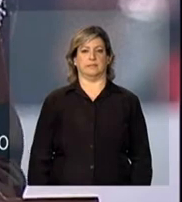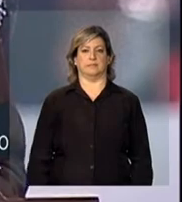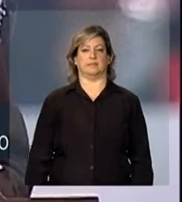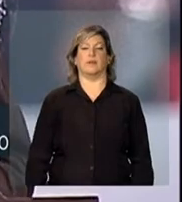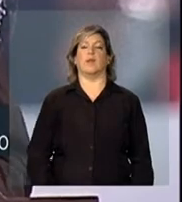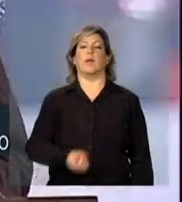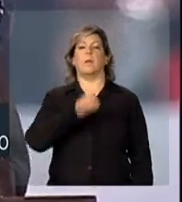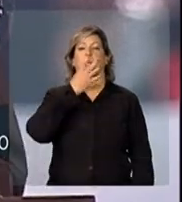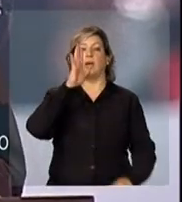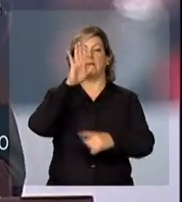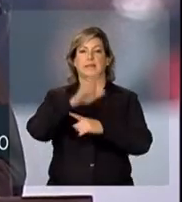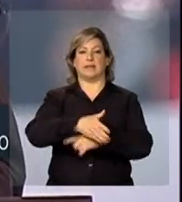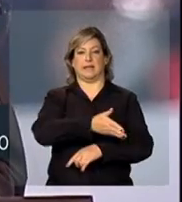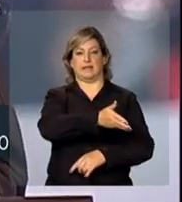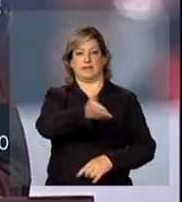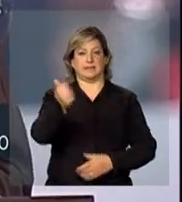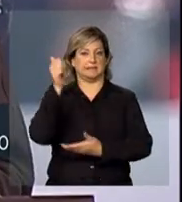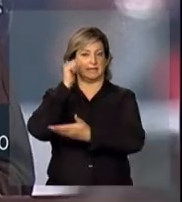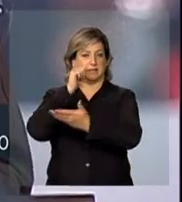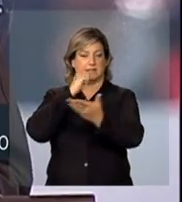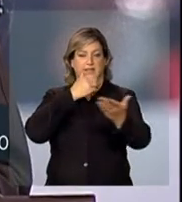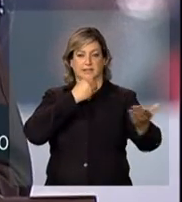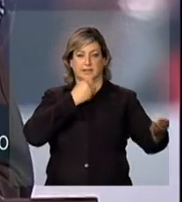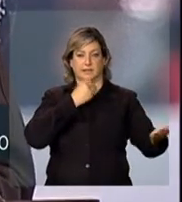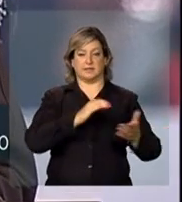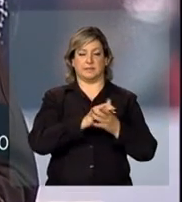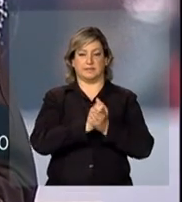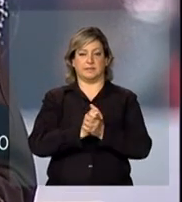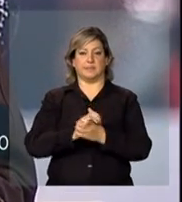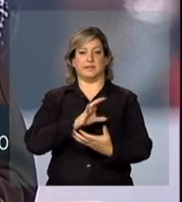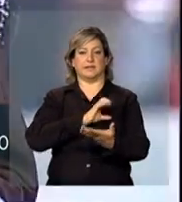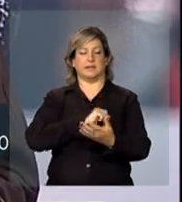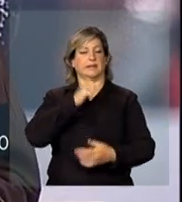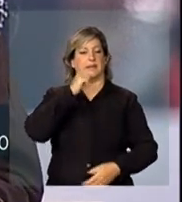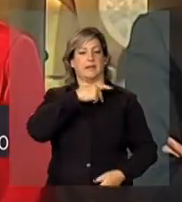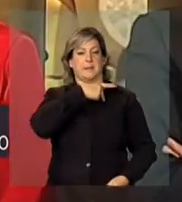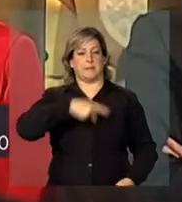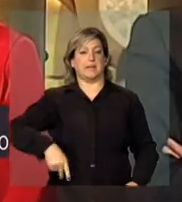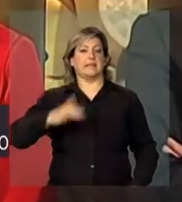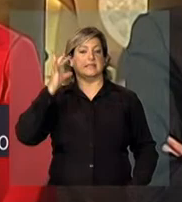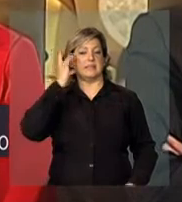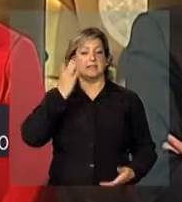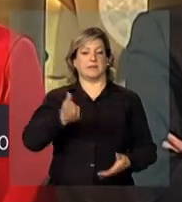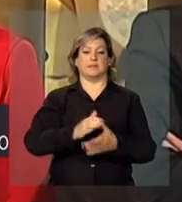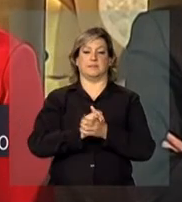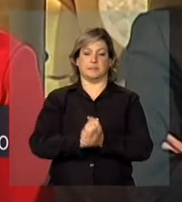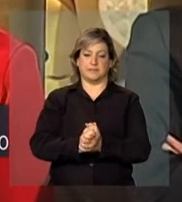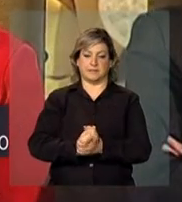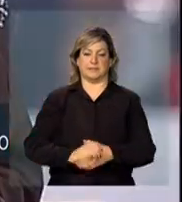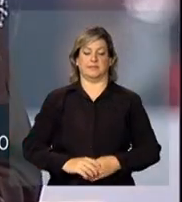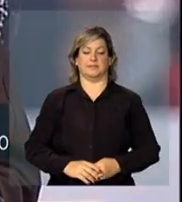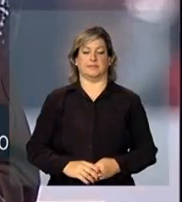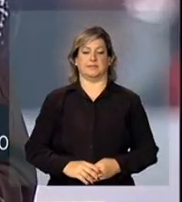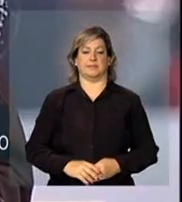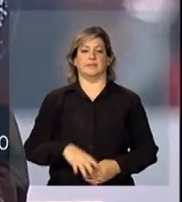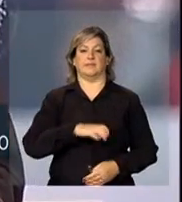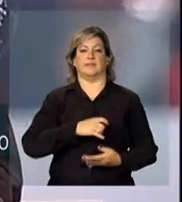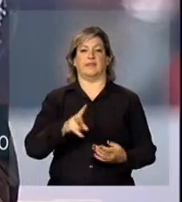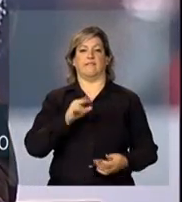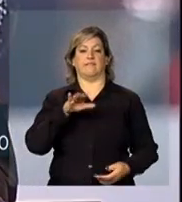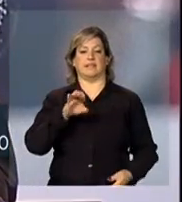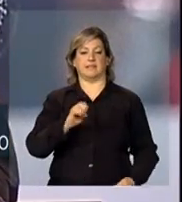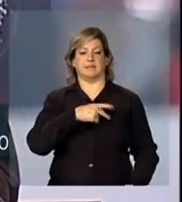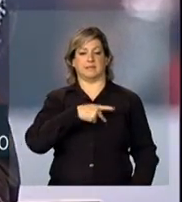Oi boa tarde senhoras e senhores querida a presidente Dilma Rousseff Oi querido